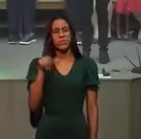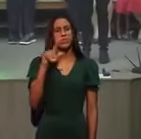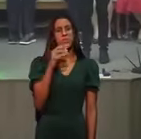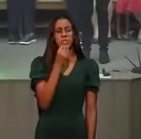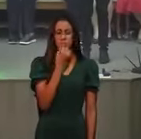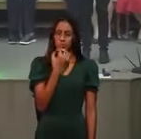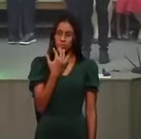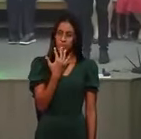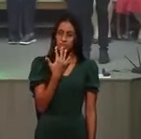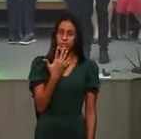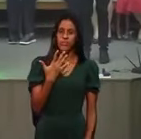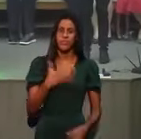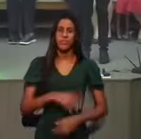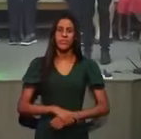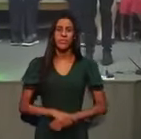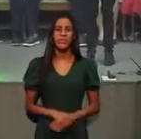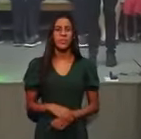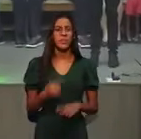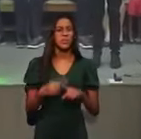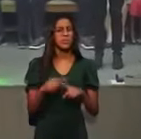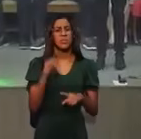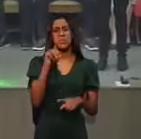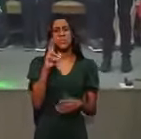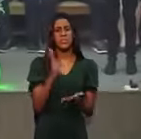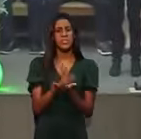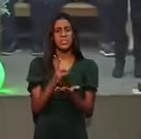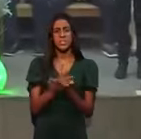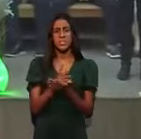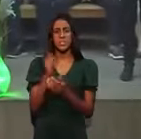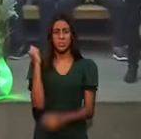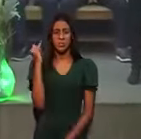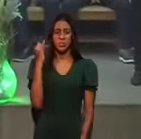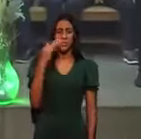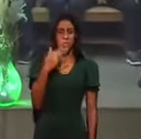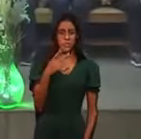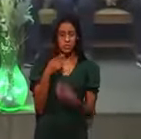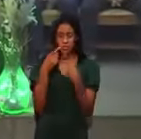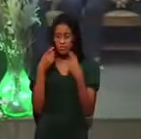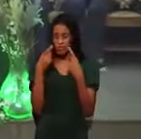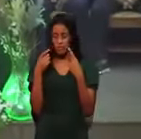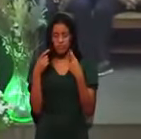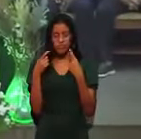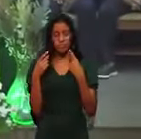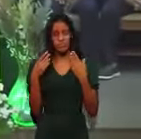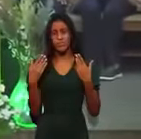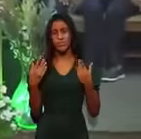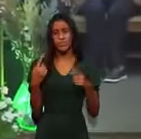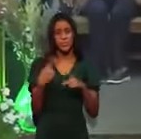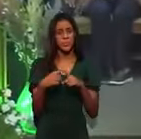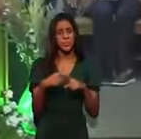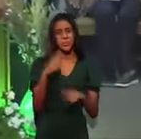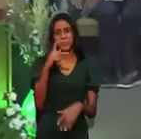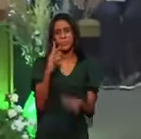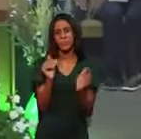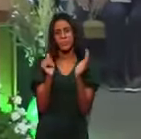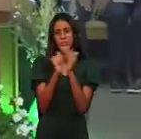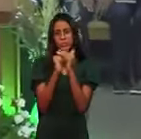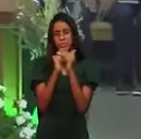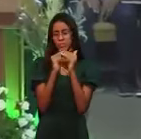Por que você está tendo esse choro de madrugada sem sentido? Por que as tuas orações é de desespero?